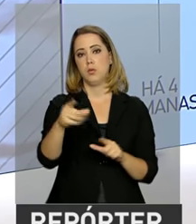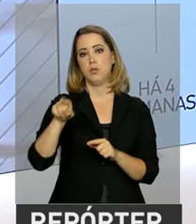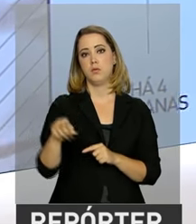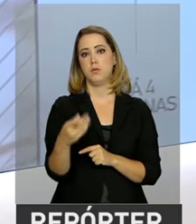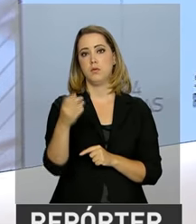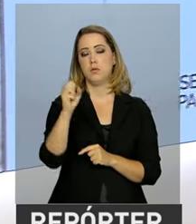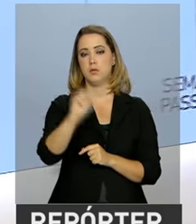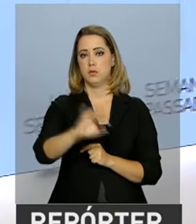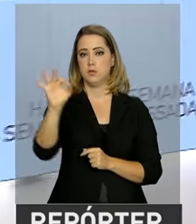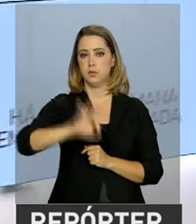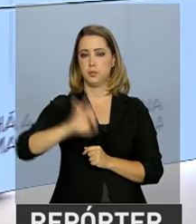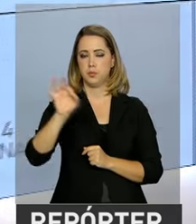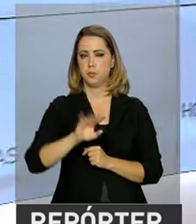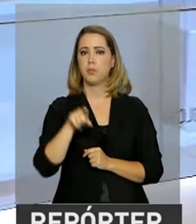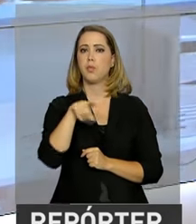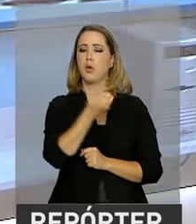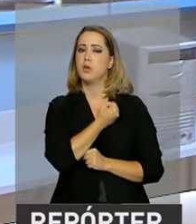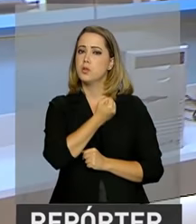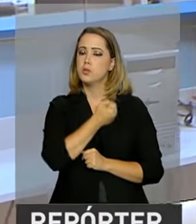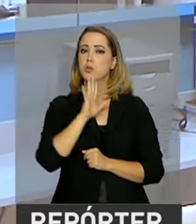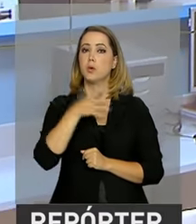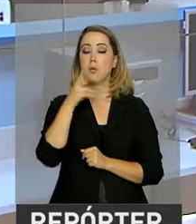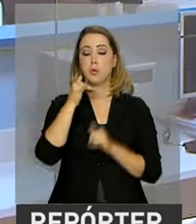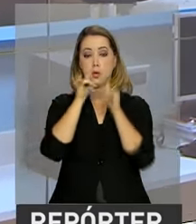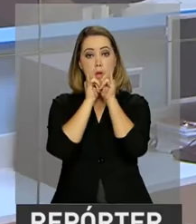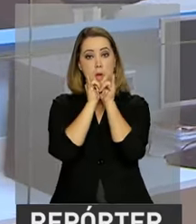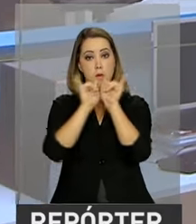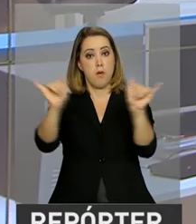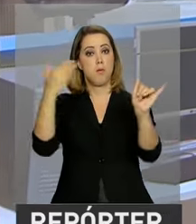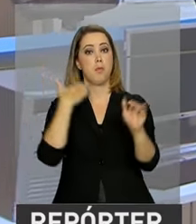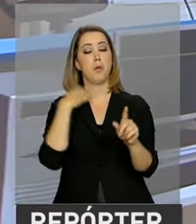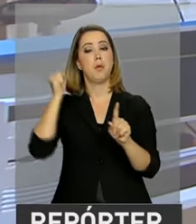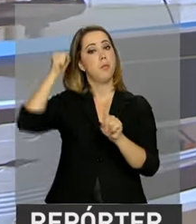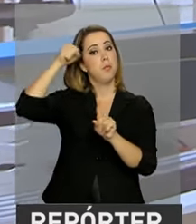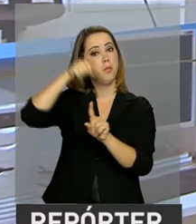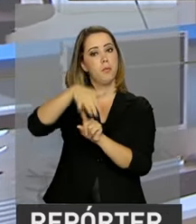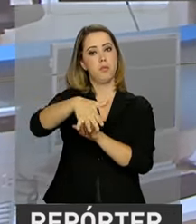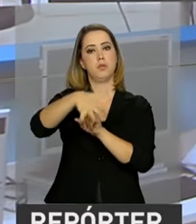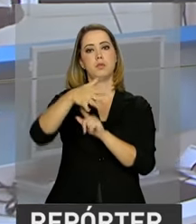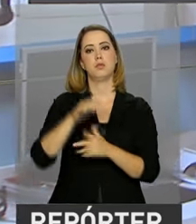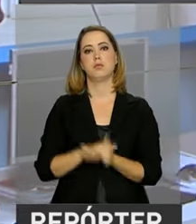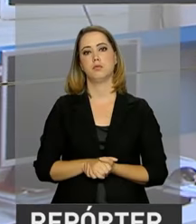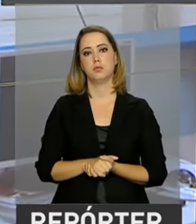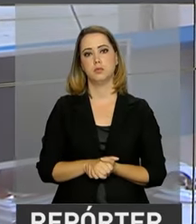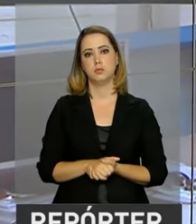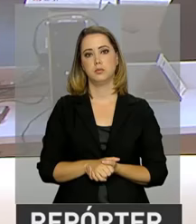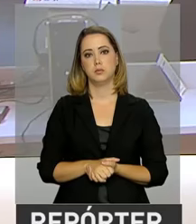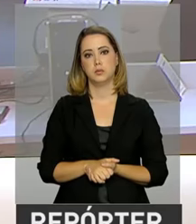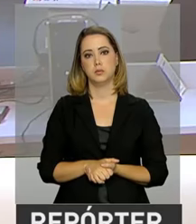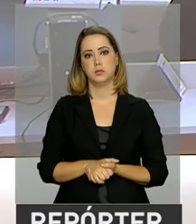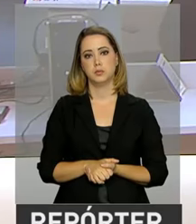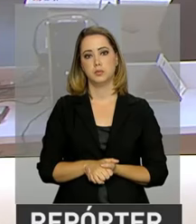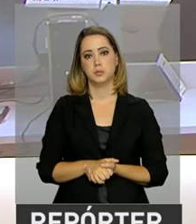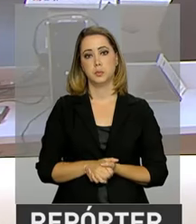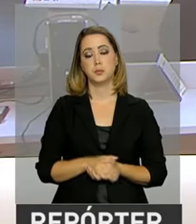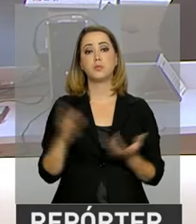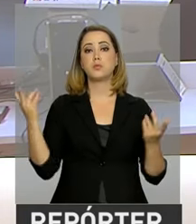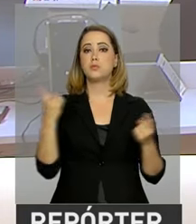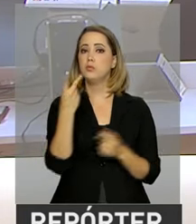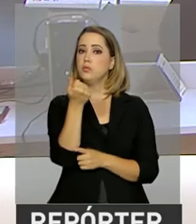8% esses números estão no boletim focos divulgado agora de manhã pelo banco central e